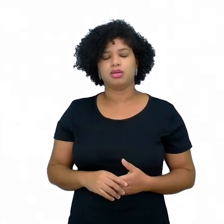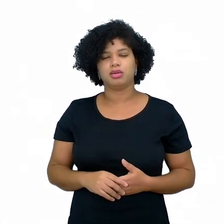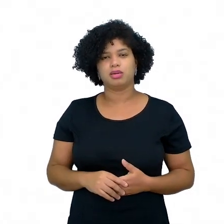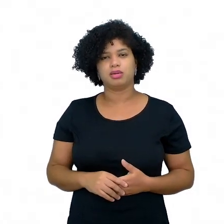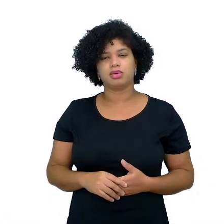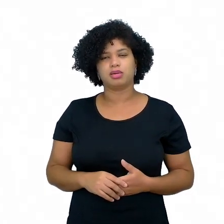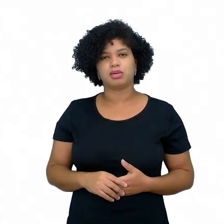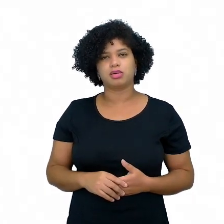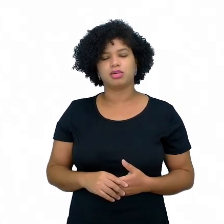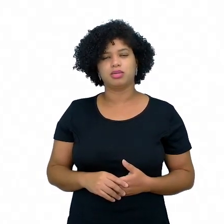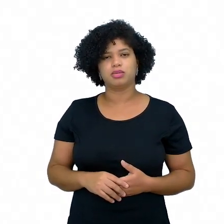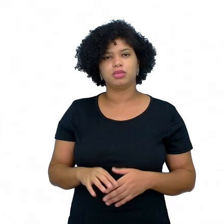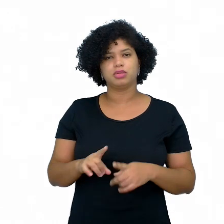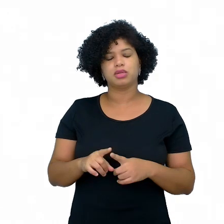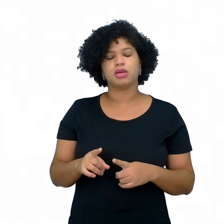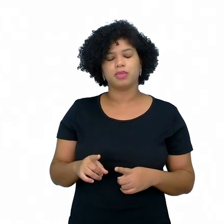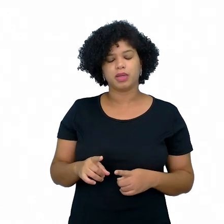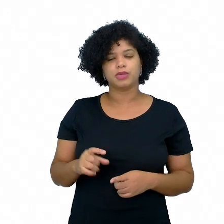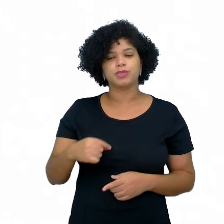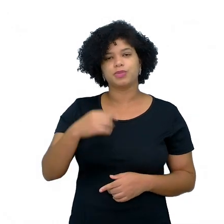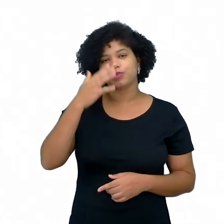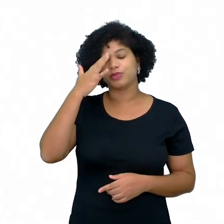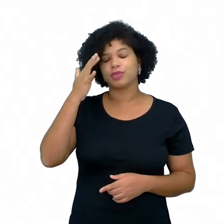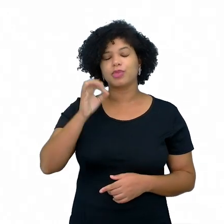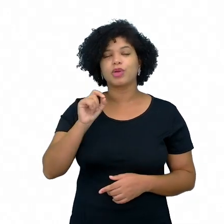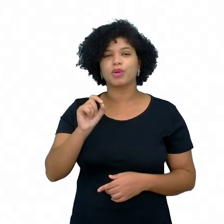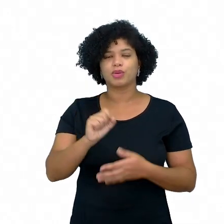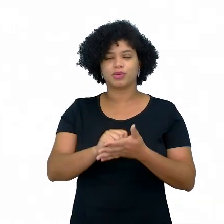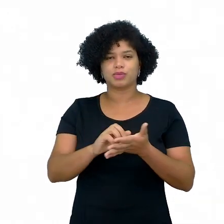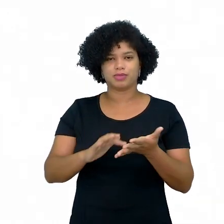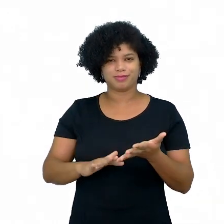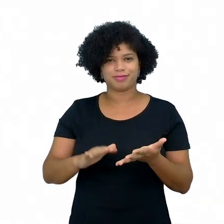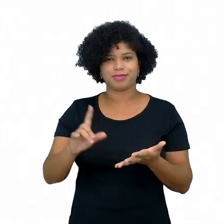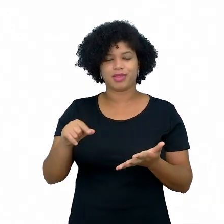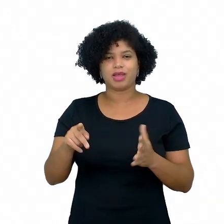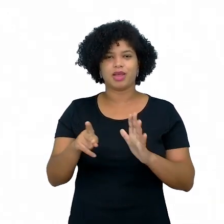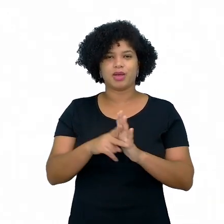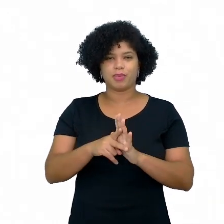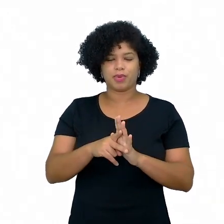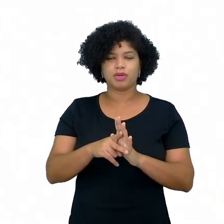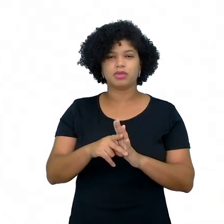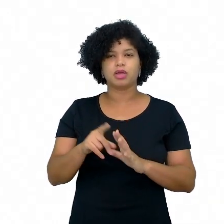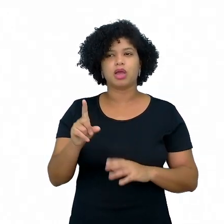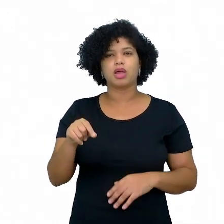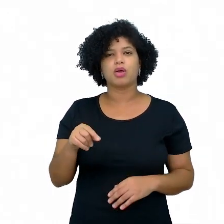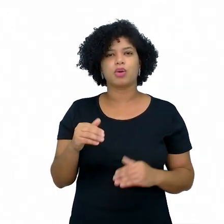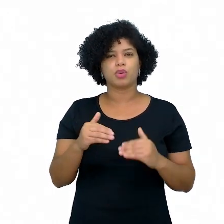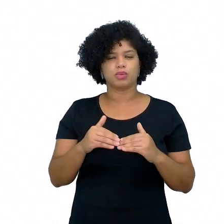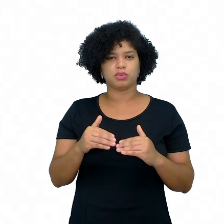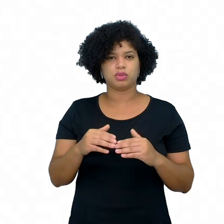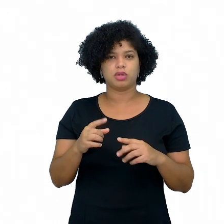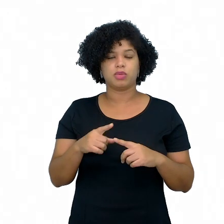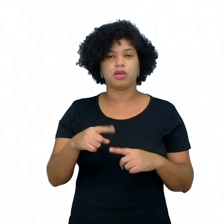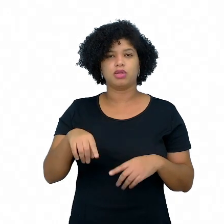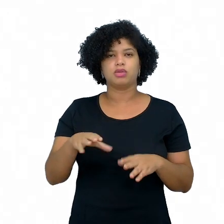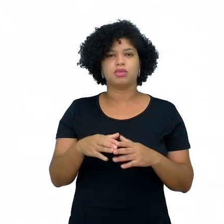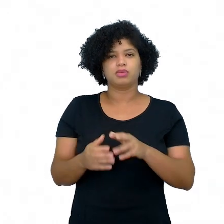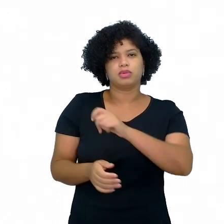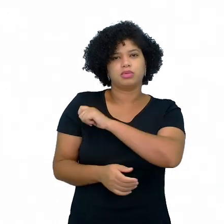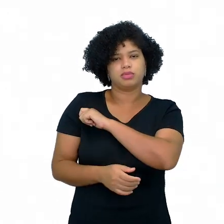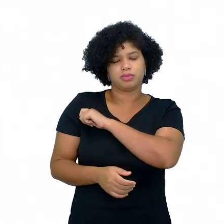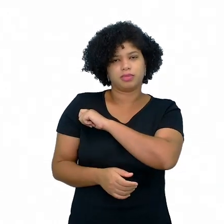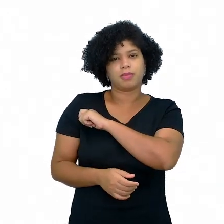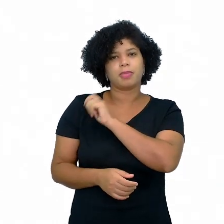E entendemos que essa atividade também é do tipo confirmação, pois os estudantes confirmam,